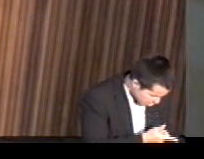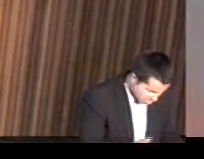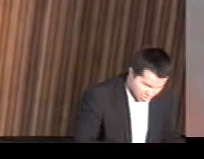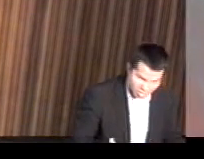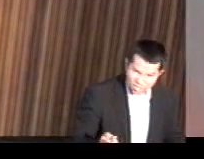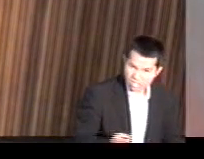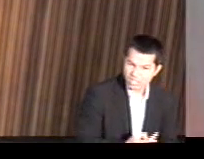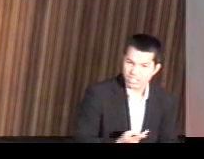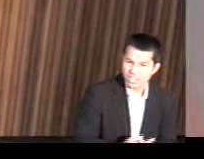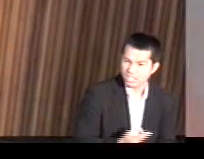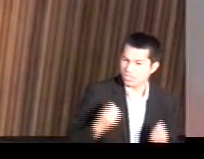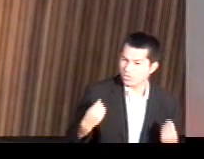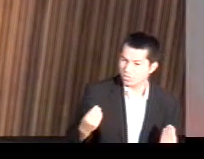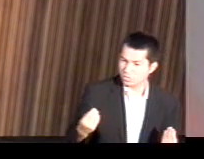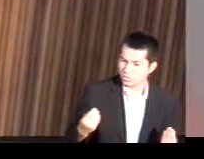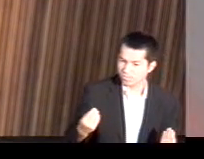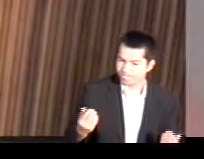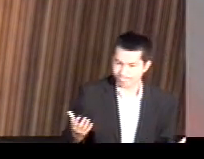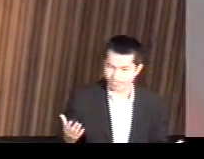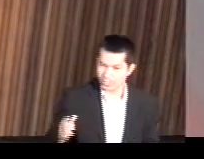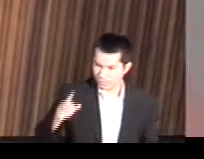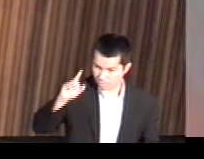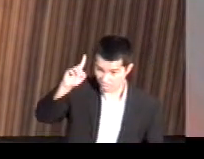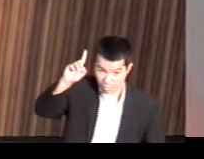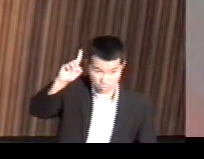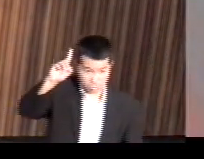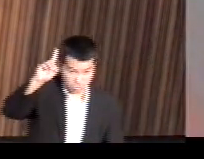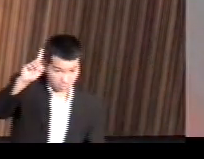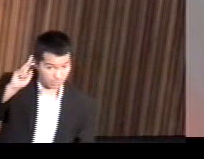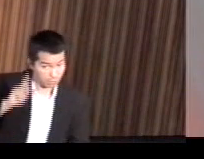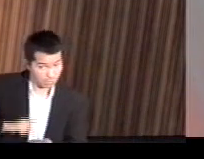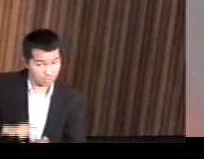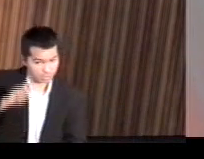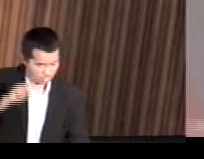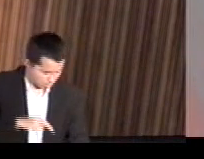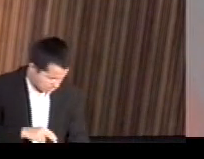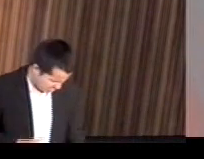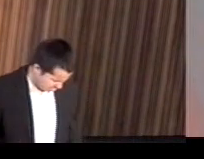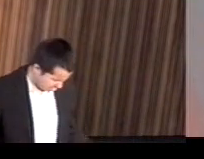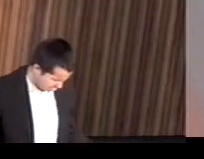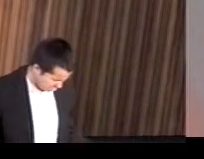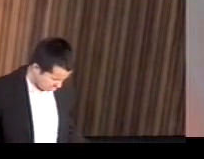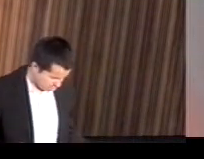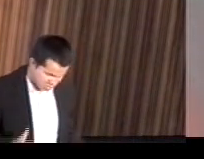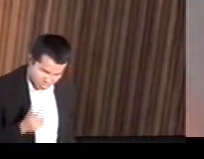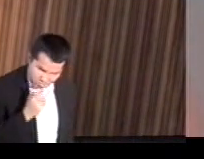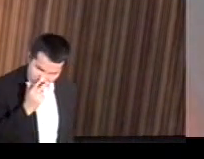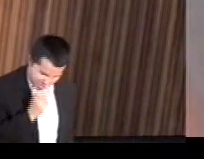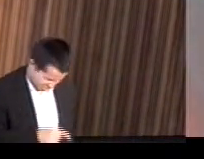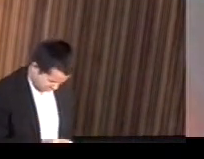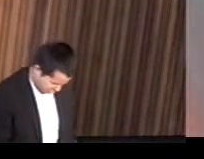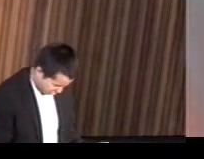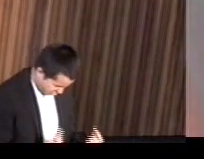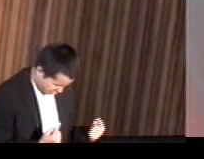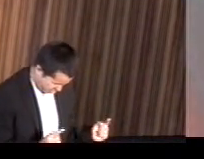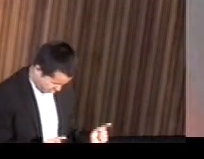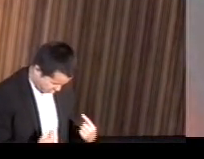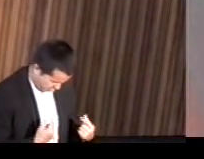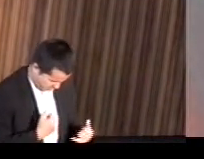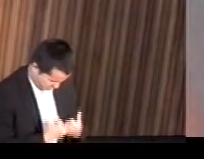Não dá. Deus olha lá de cima e diz: esse povo está brincando.